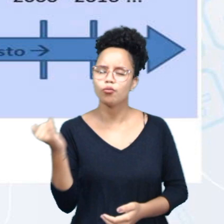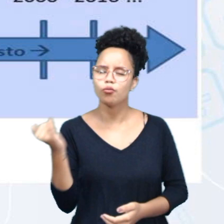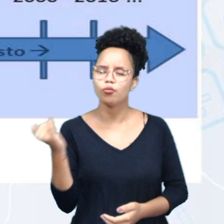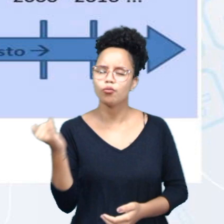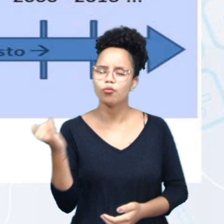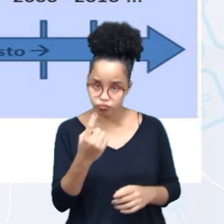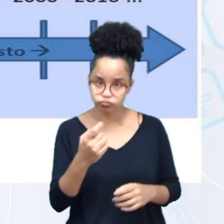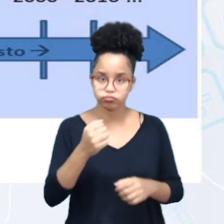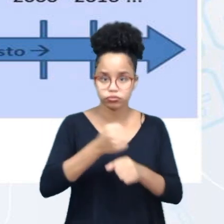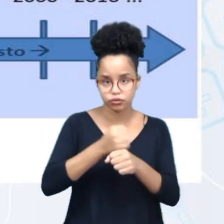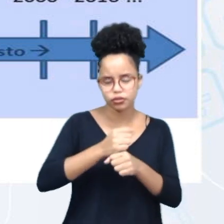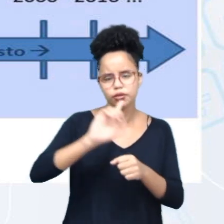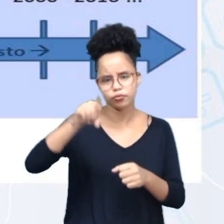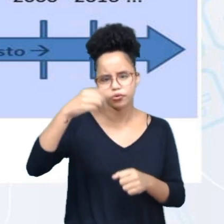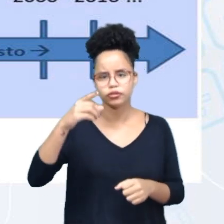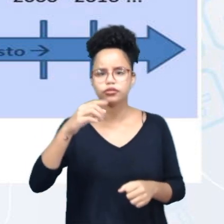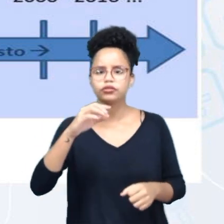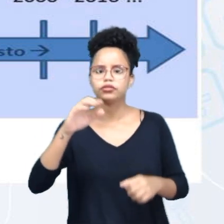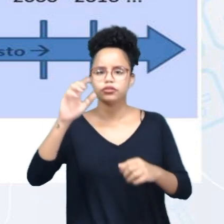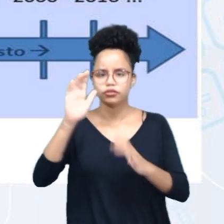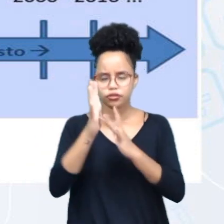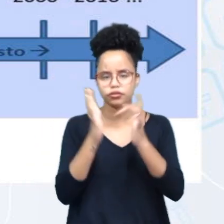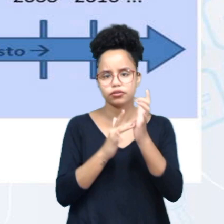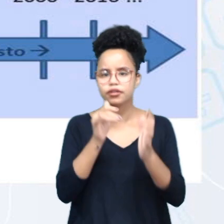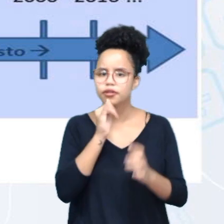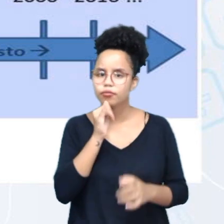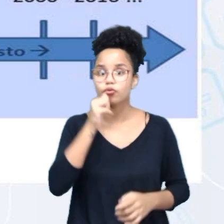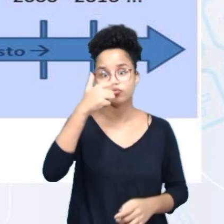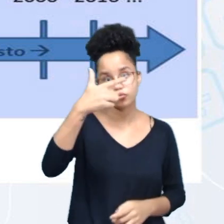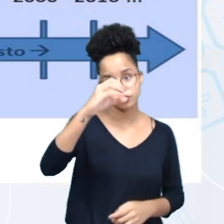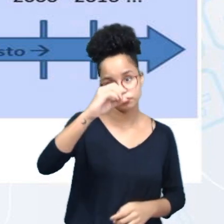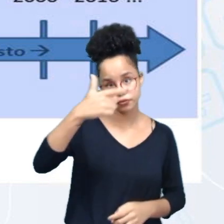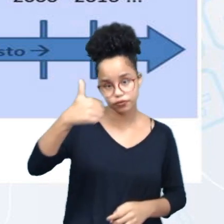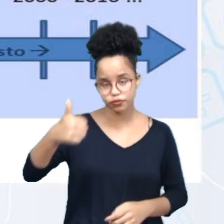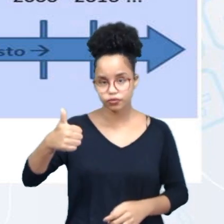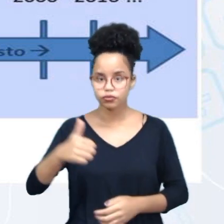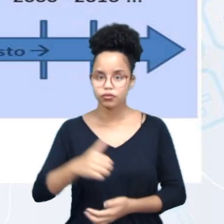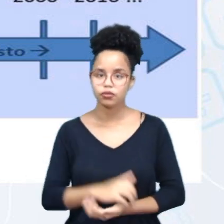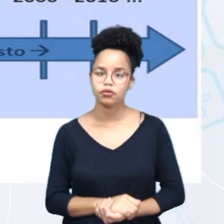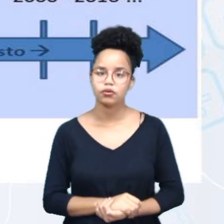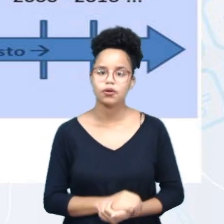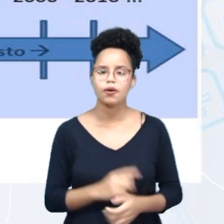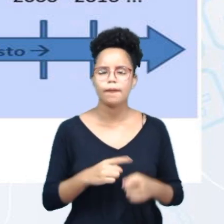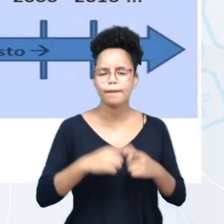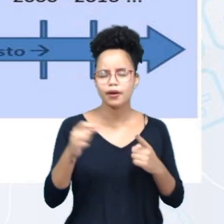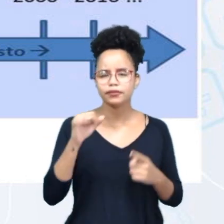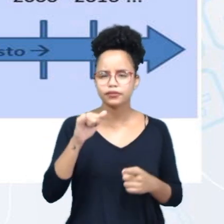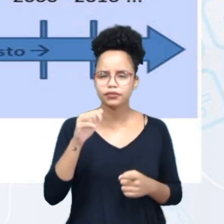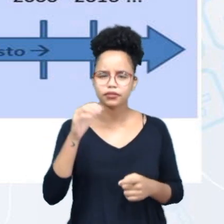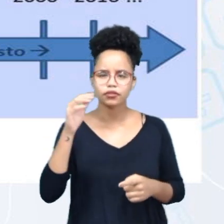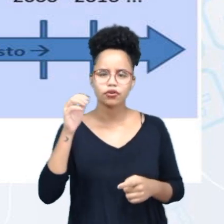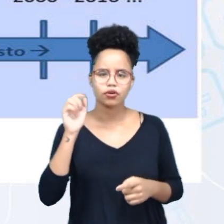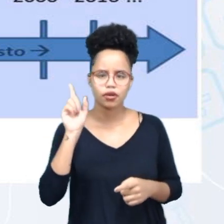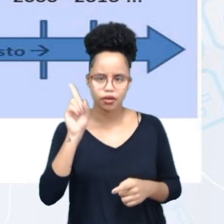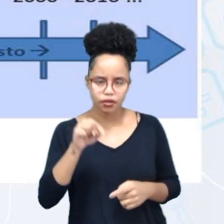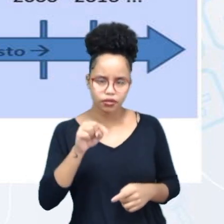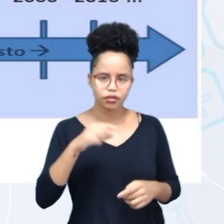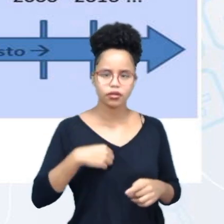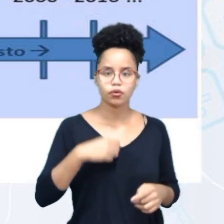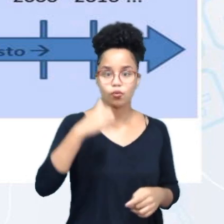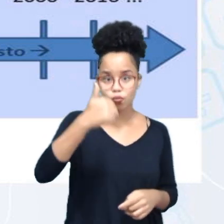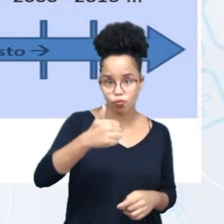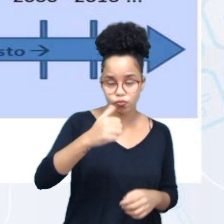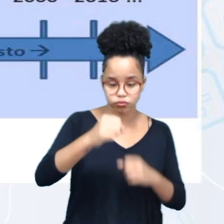ano depois de Cristo, por exemplo, o ano 2021. Mas, se formos nos referirmos a um ano antes de